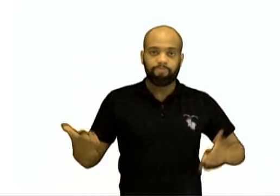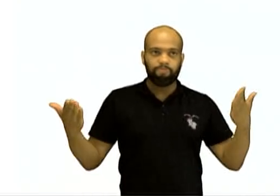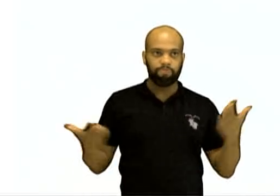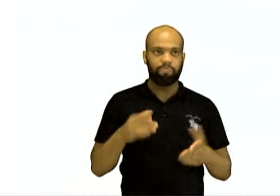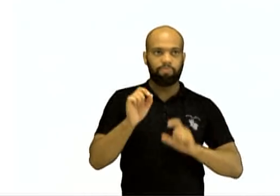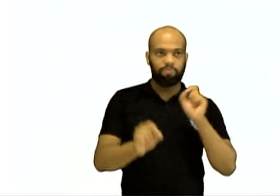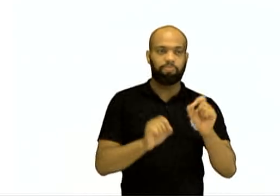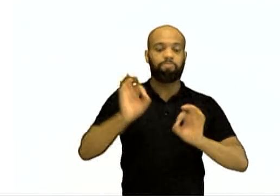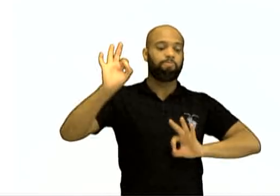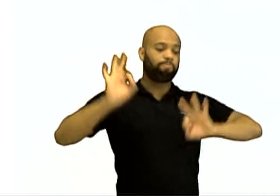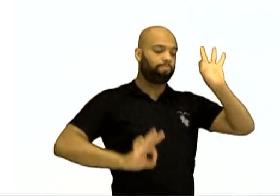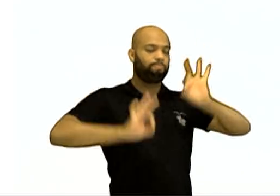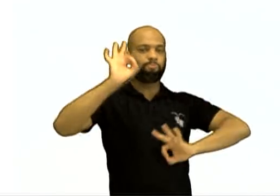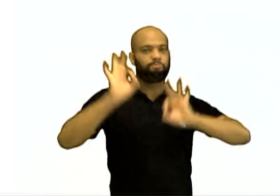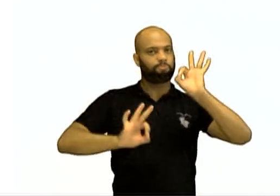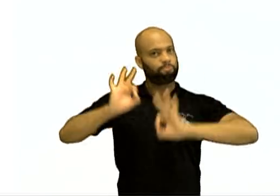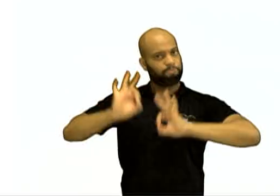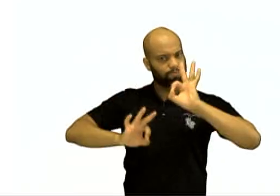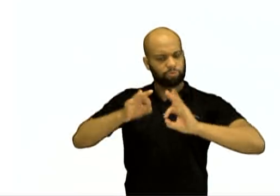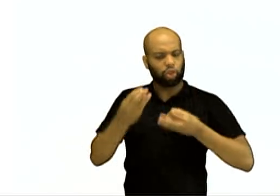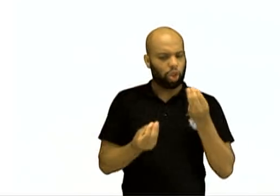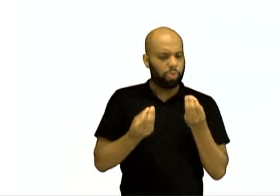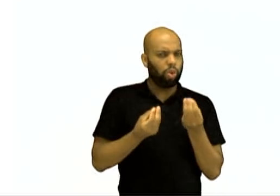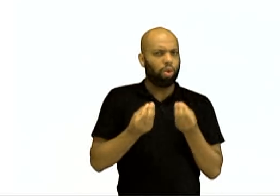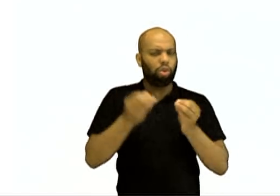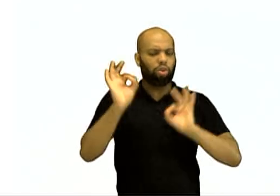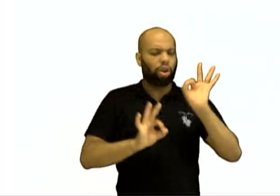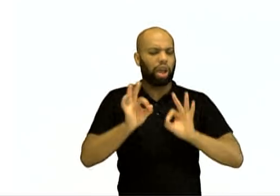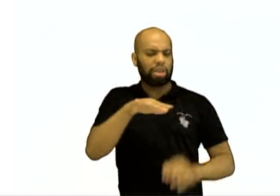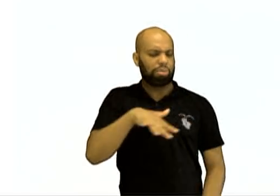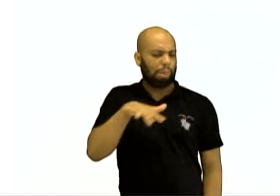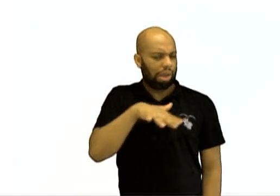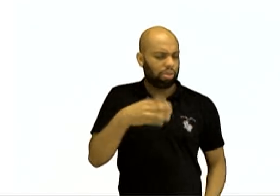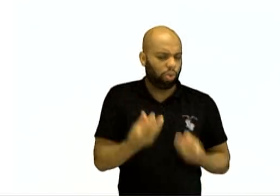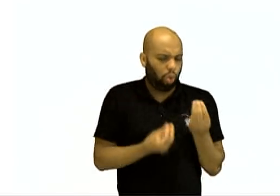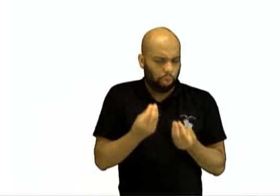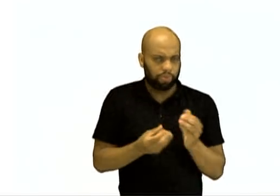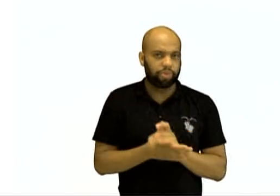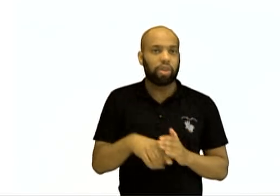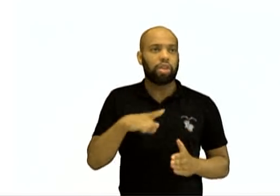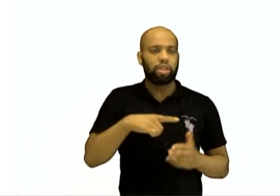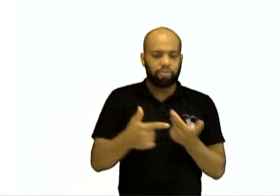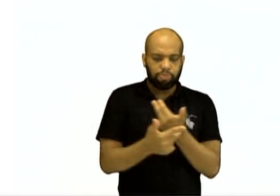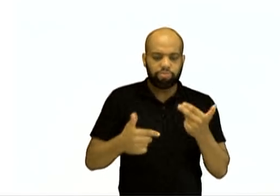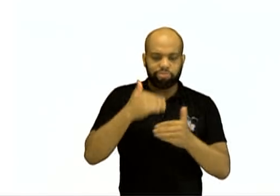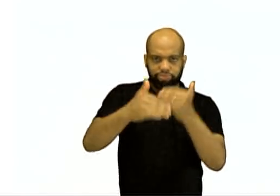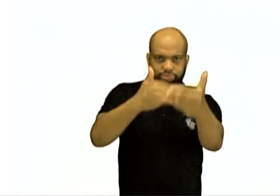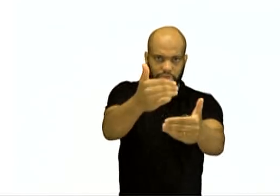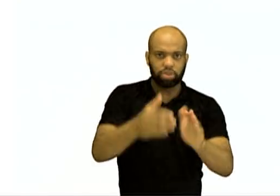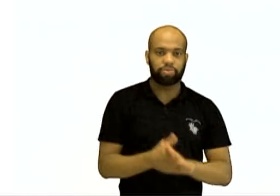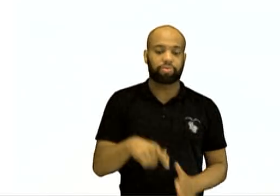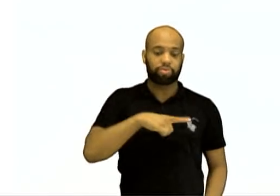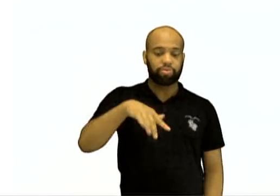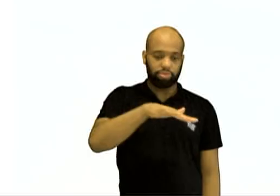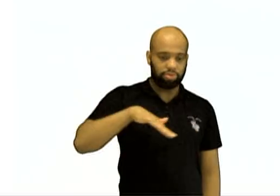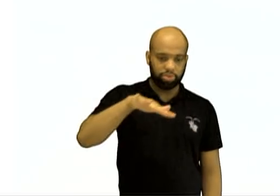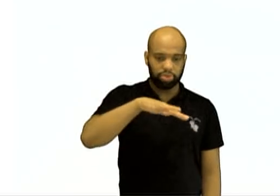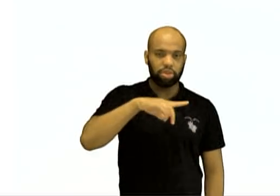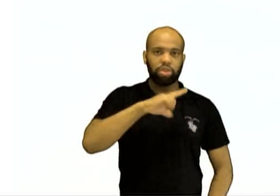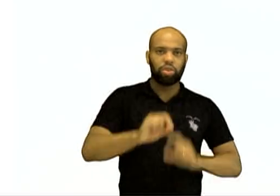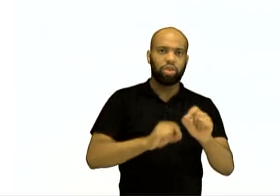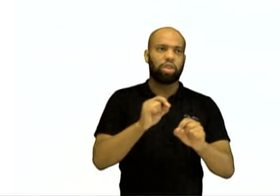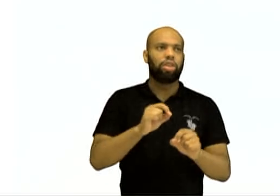passamos a organizar esse espaço. Esse espaço tem que ser organizado. As atividades desenvolvidas nesses espaços têm que